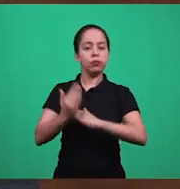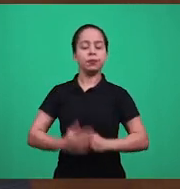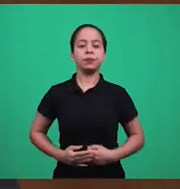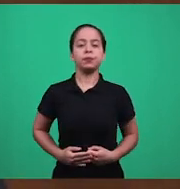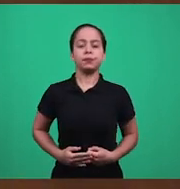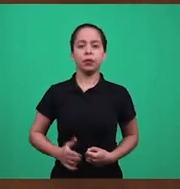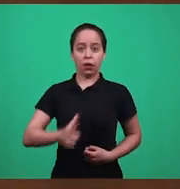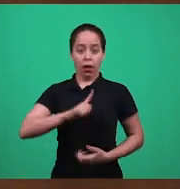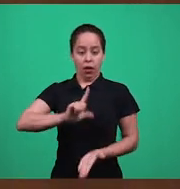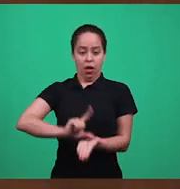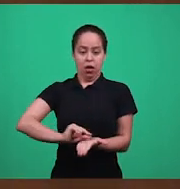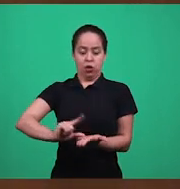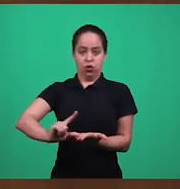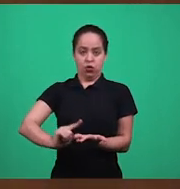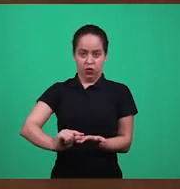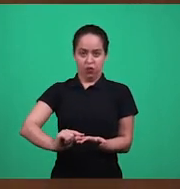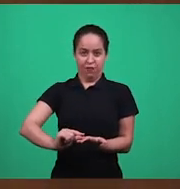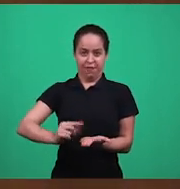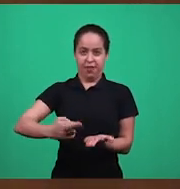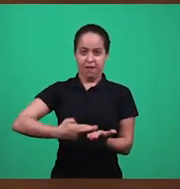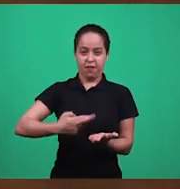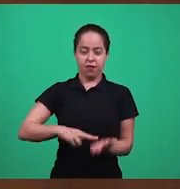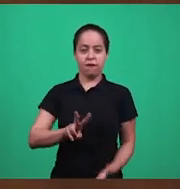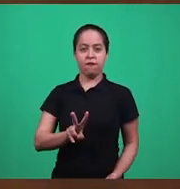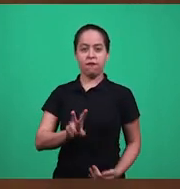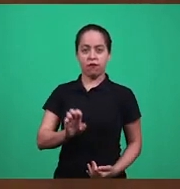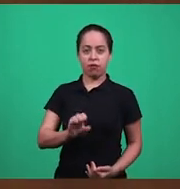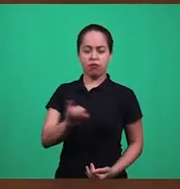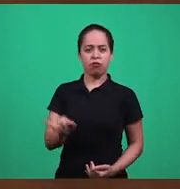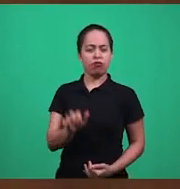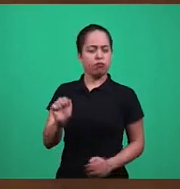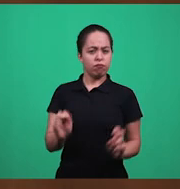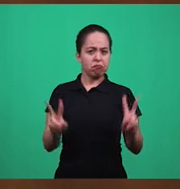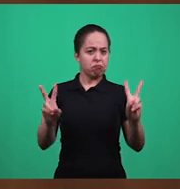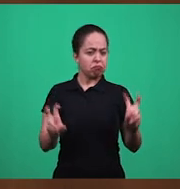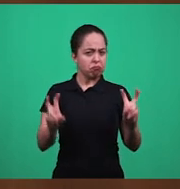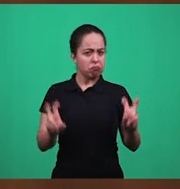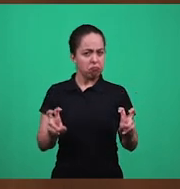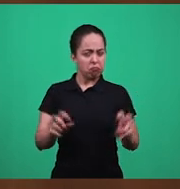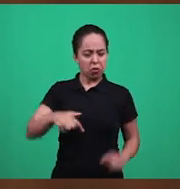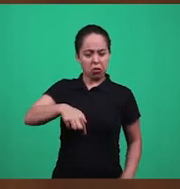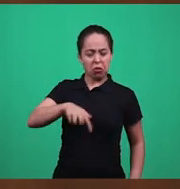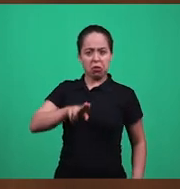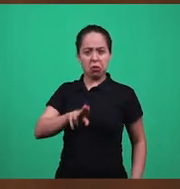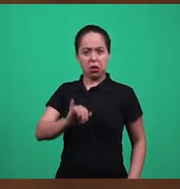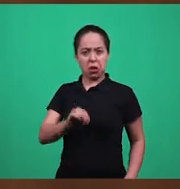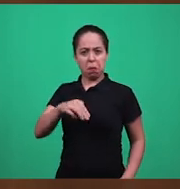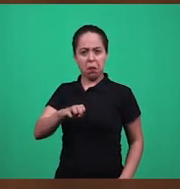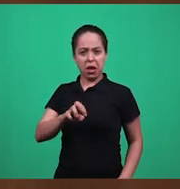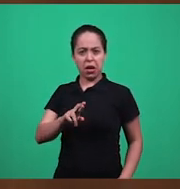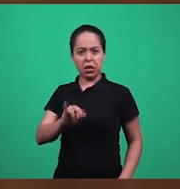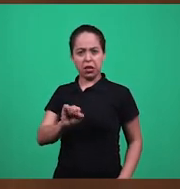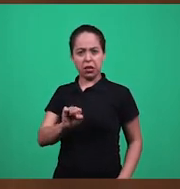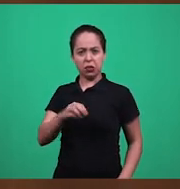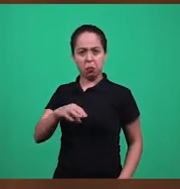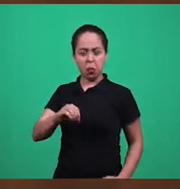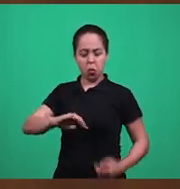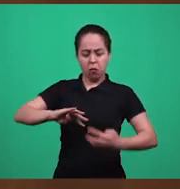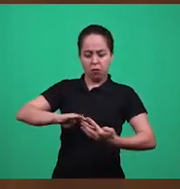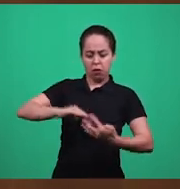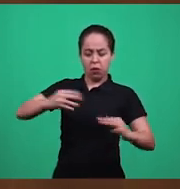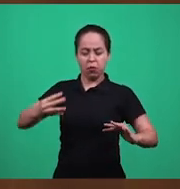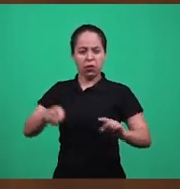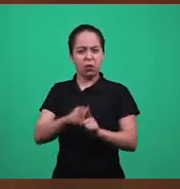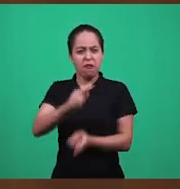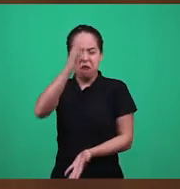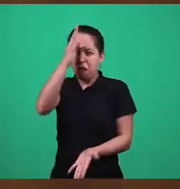Considerando o artigo da revista Veja desta semana, sob o título Quimerismo e Fé, o